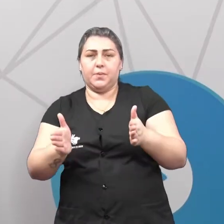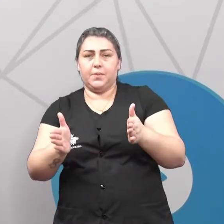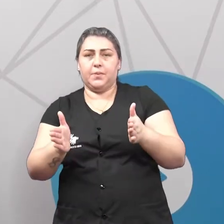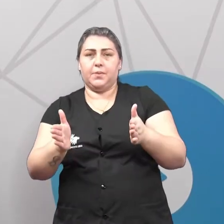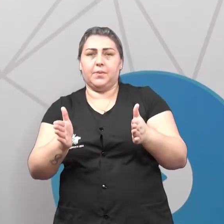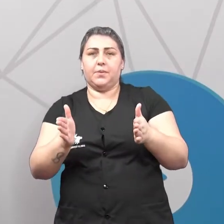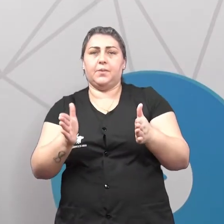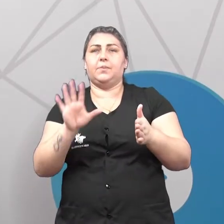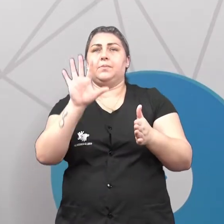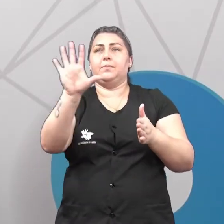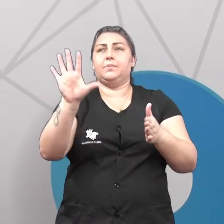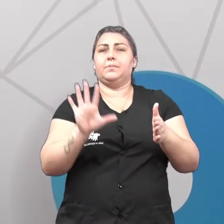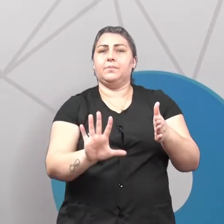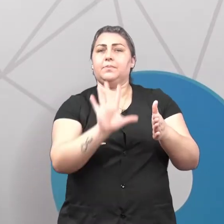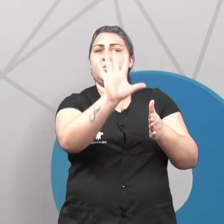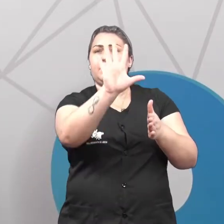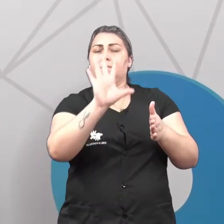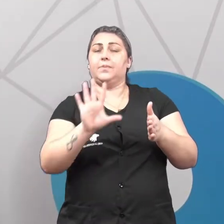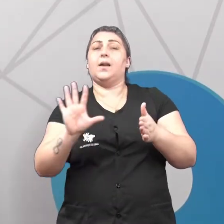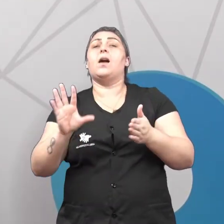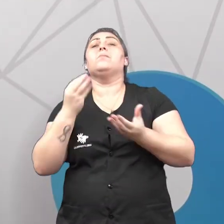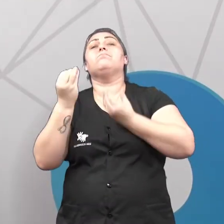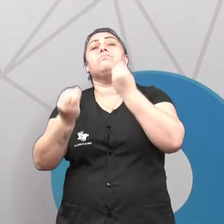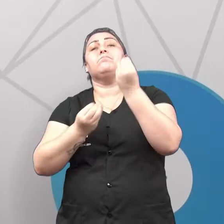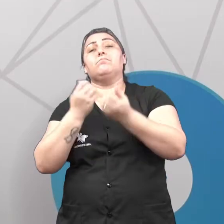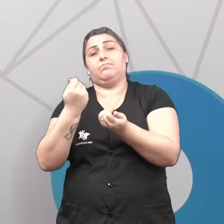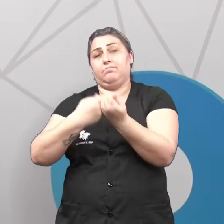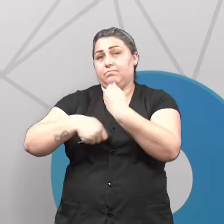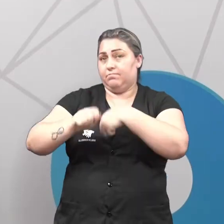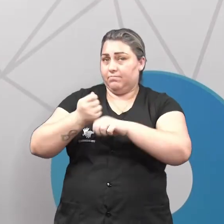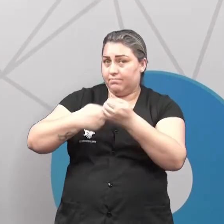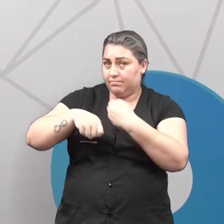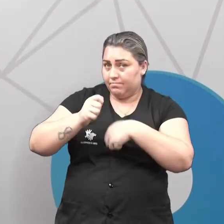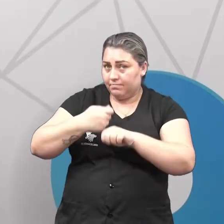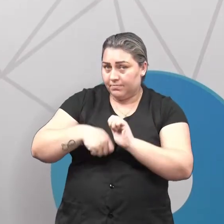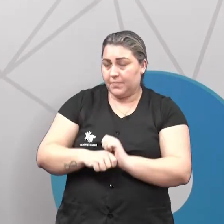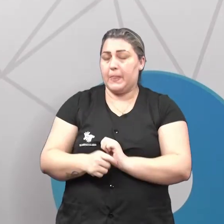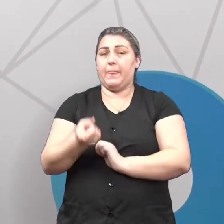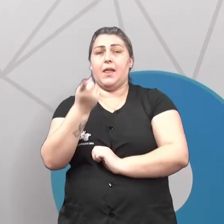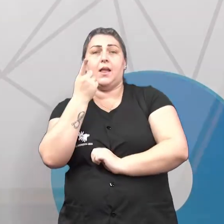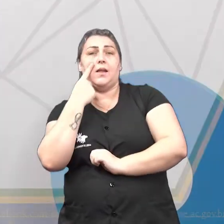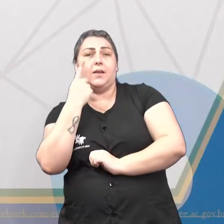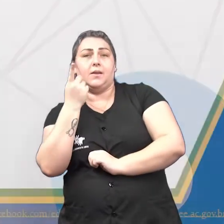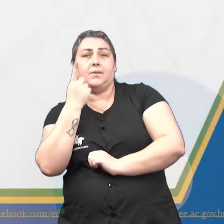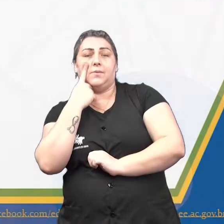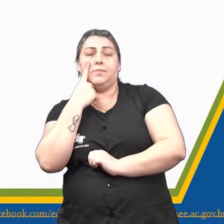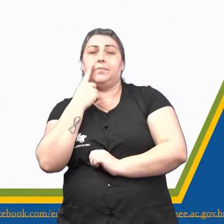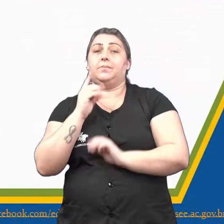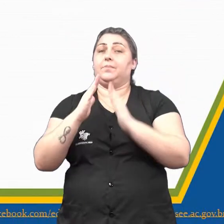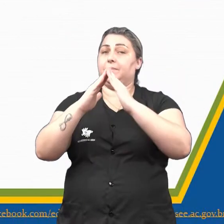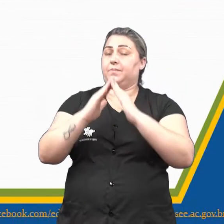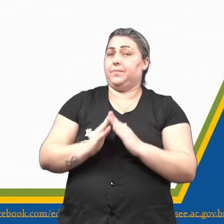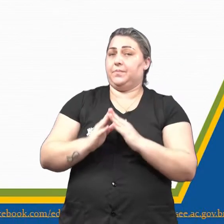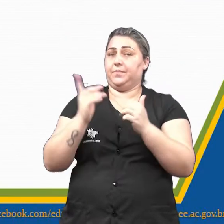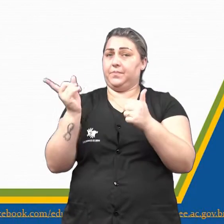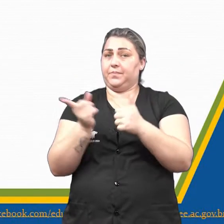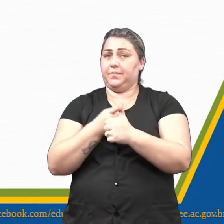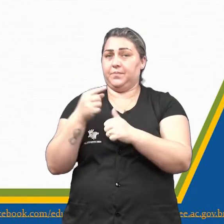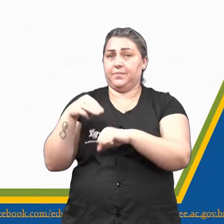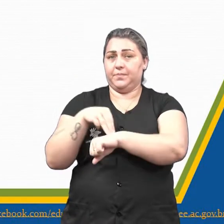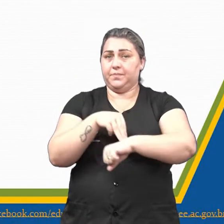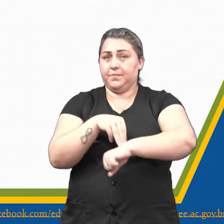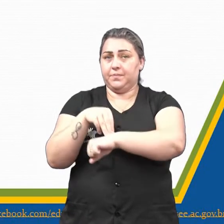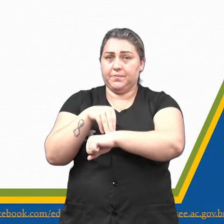divisão desse período colonial, a forma administrativa. Olha só, administração colonial. No primeiro